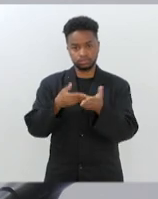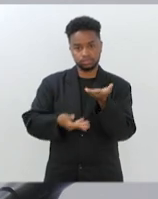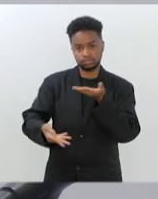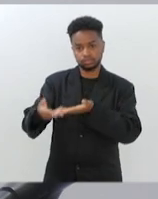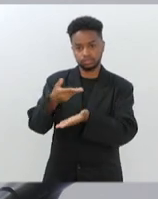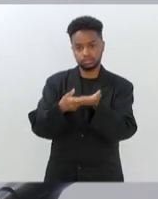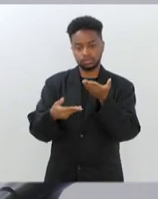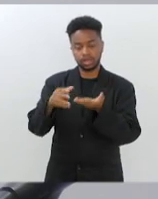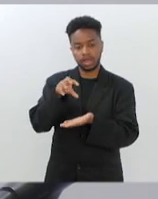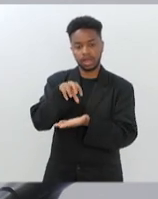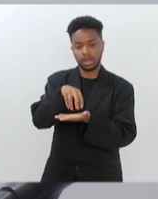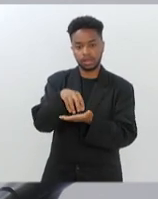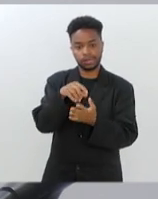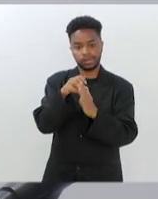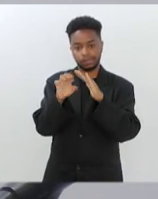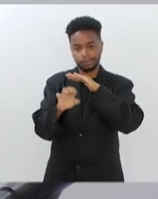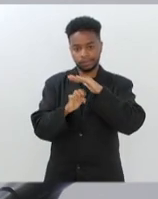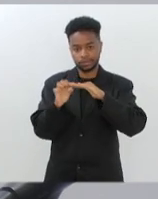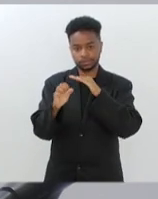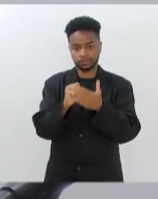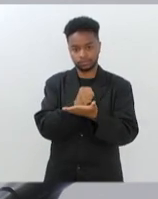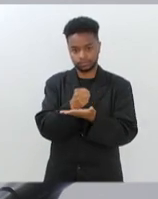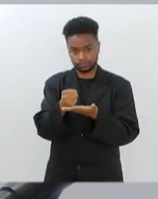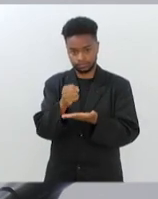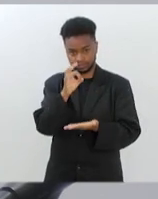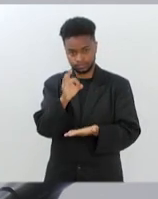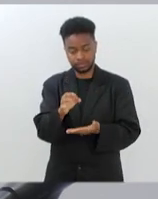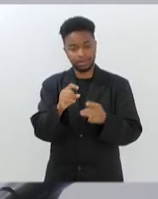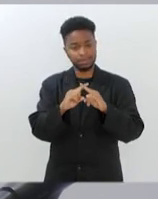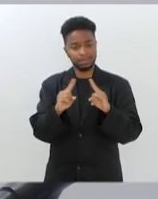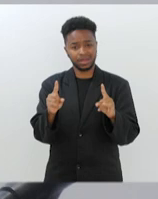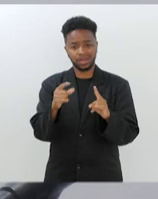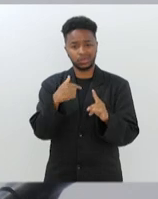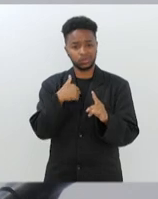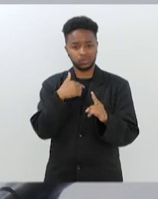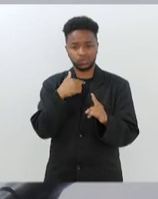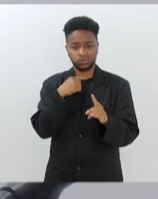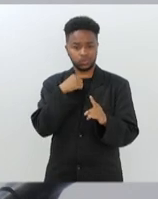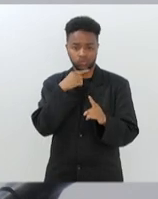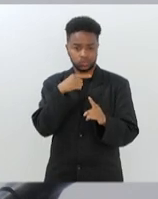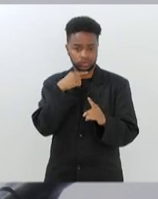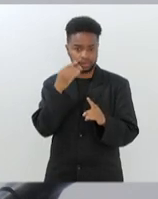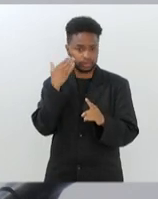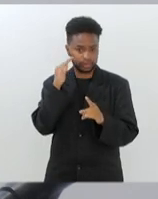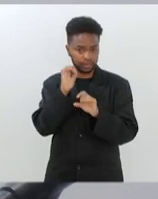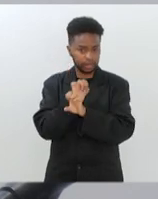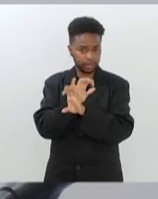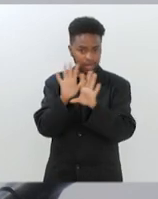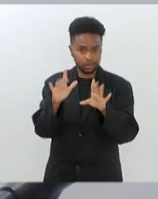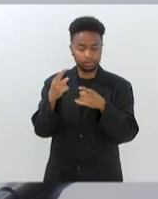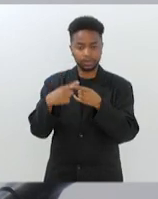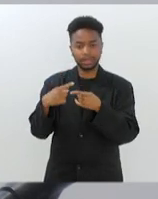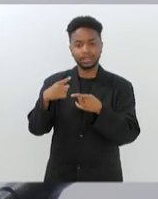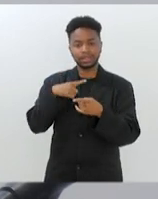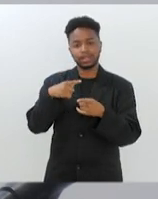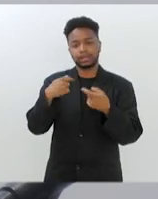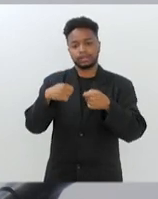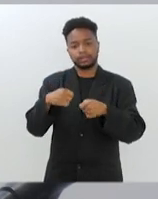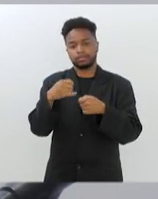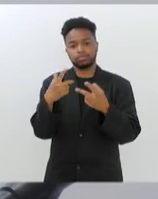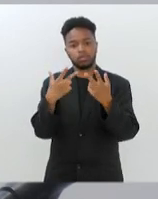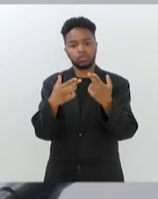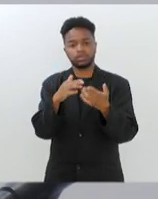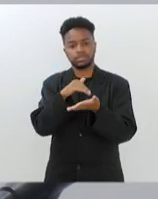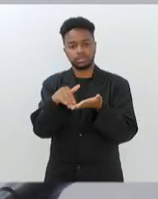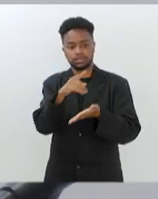agências contratadas então não ficou muito claro para mim a partir do momento que surge a demanda por uma secretaria como foi